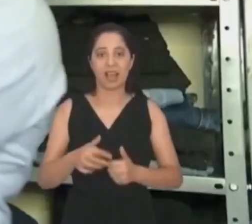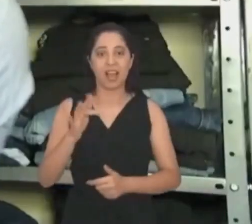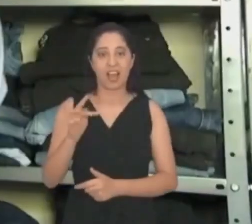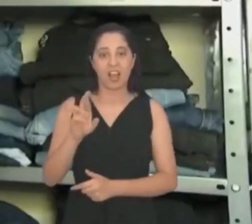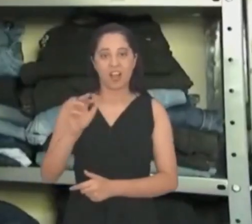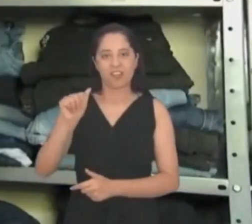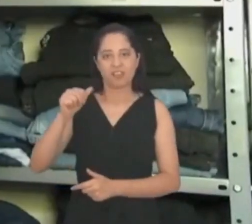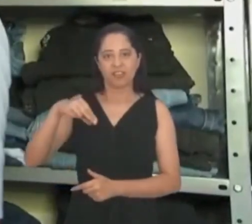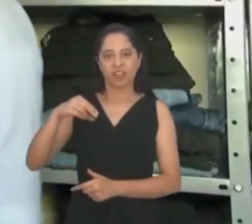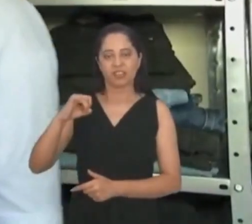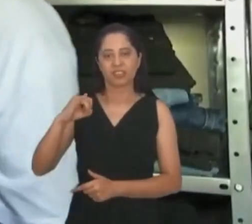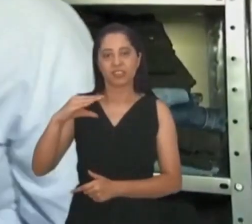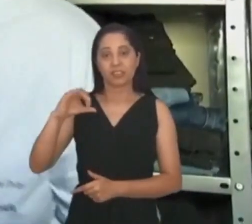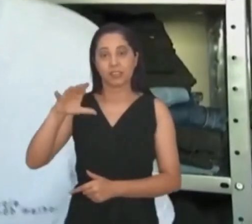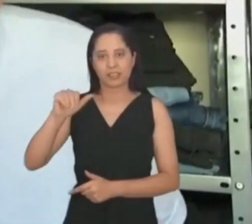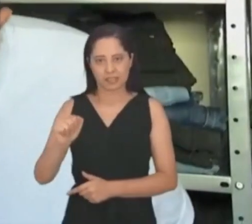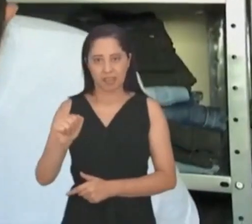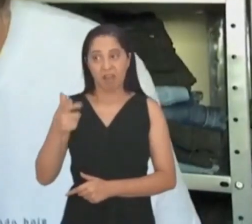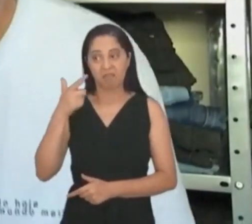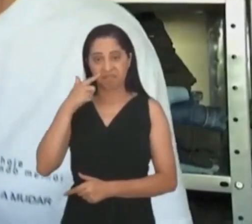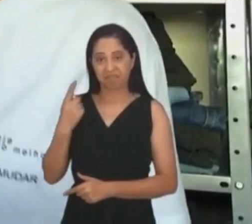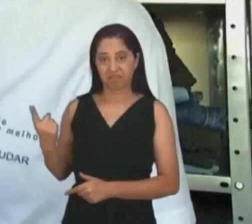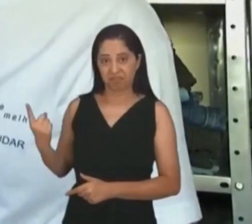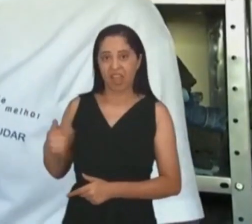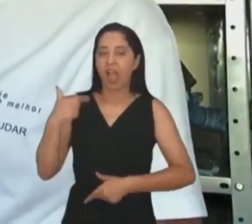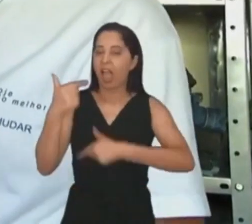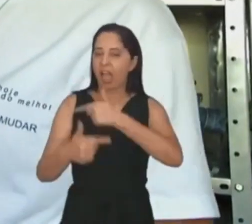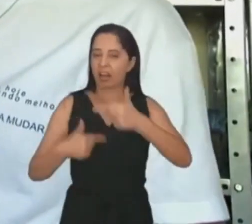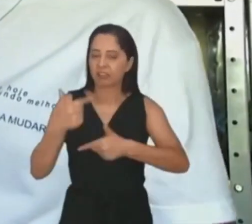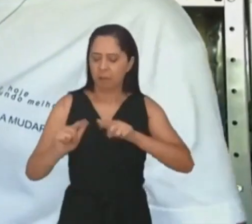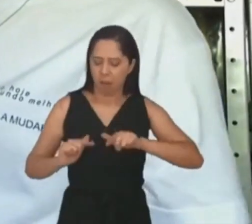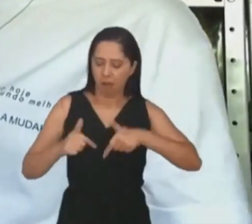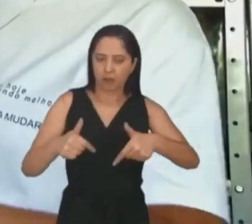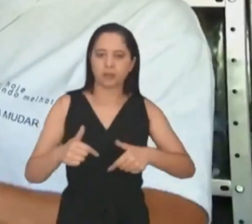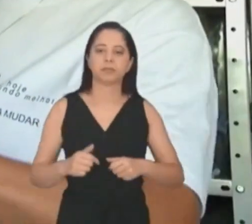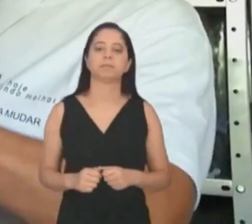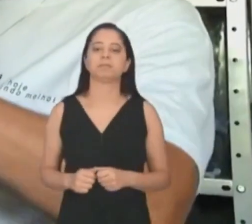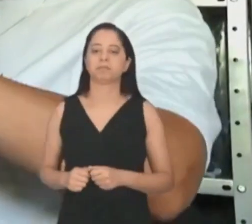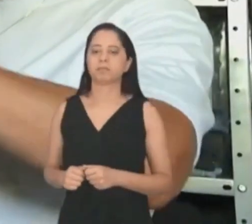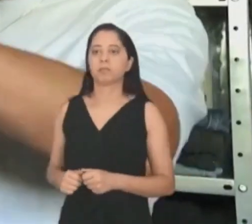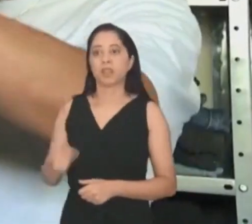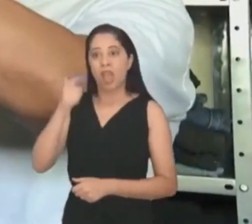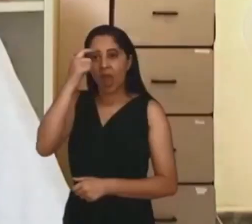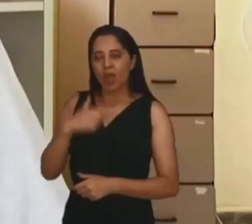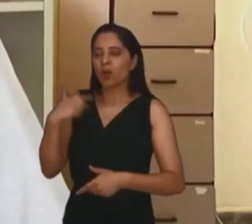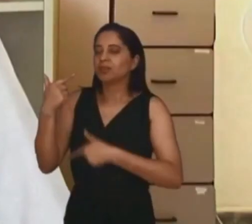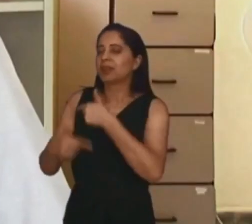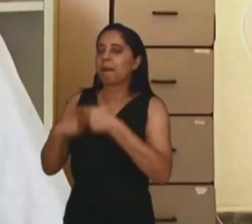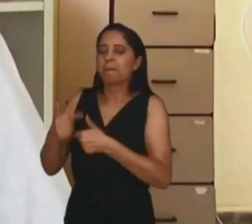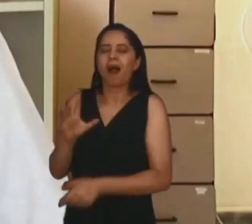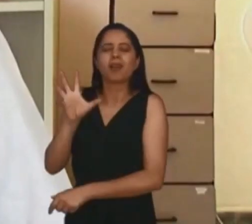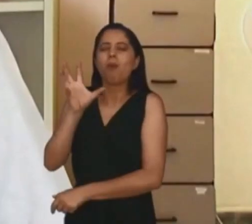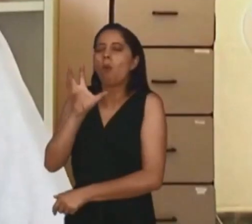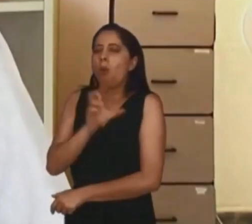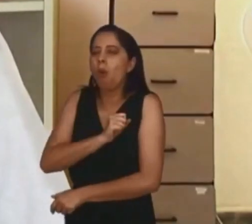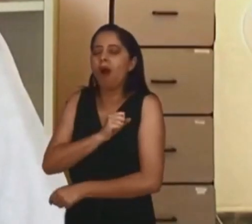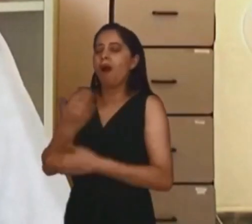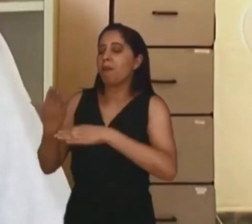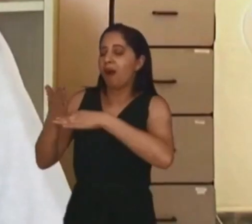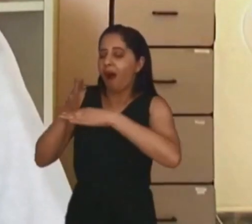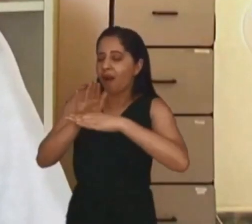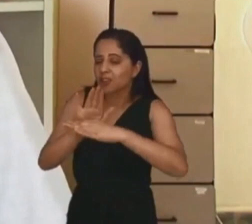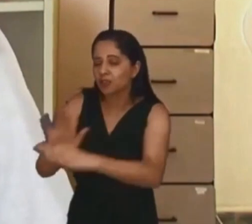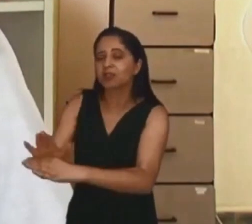gosta muito do que faz, como a dona Francisca, que atravessa a cidade para ajudar no que for preciso. Ah, o trabalho voluntário está no